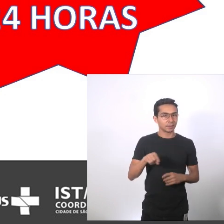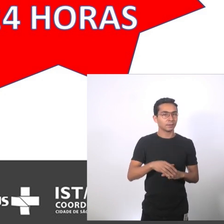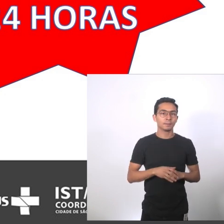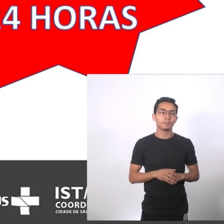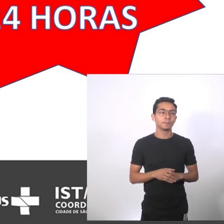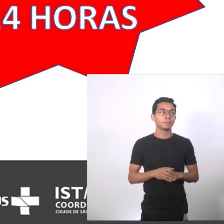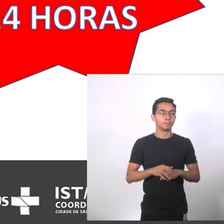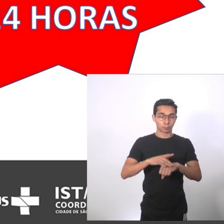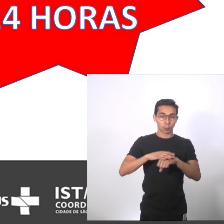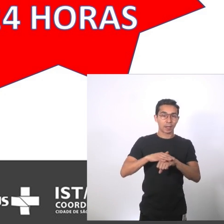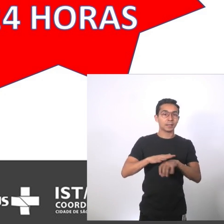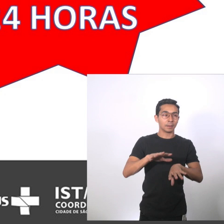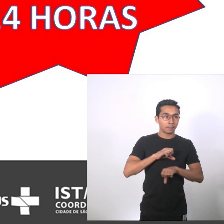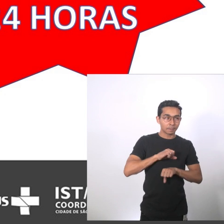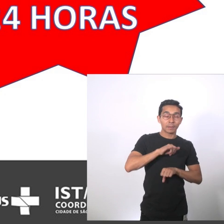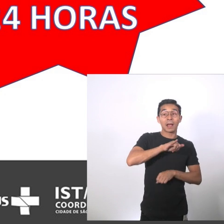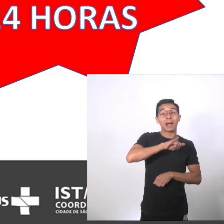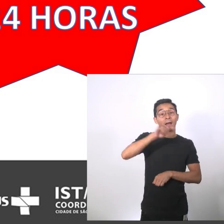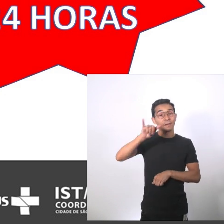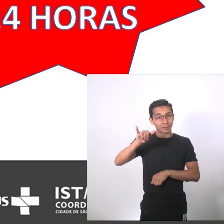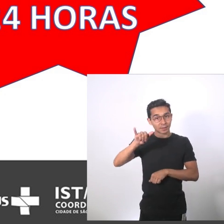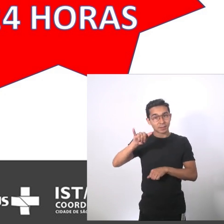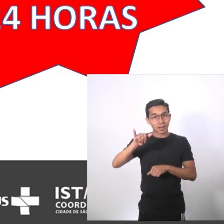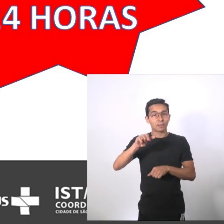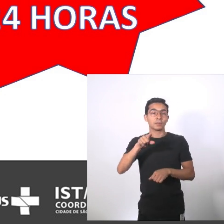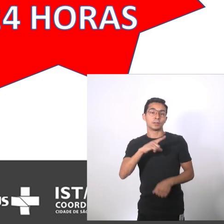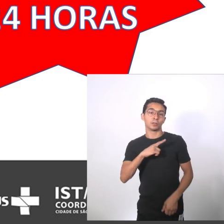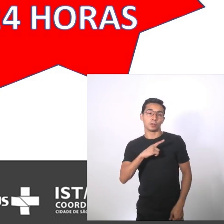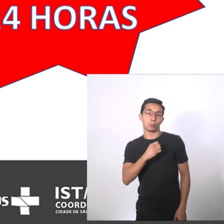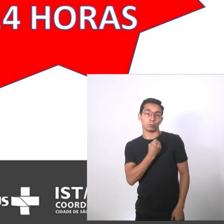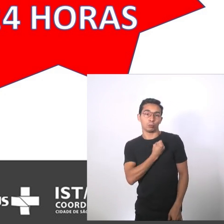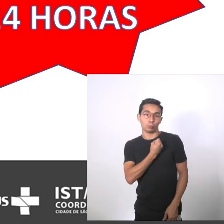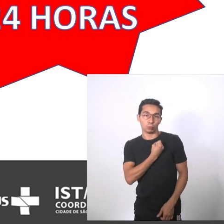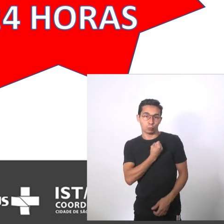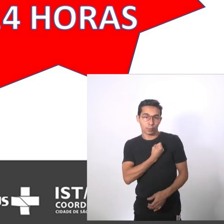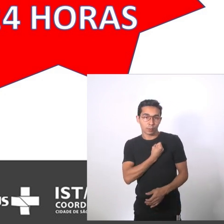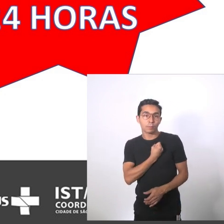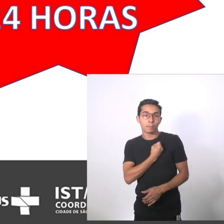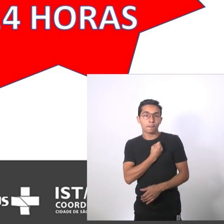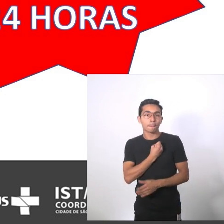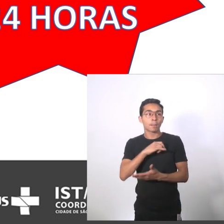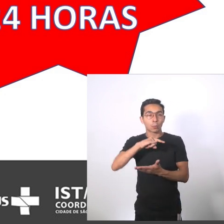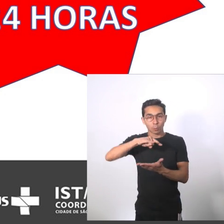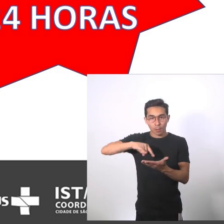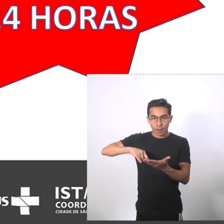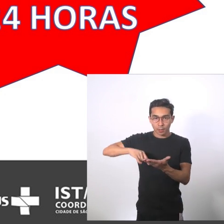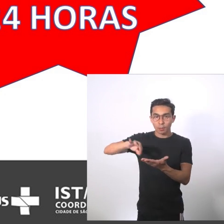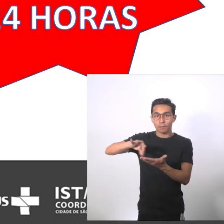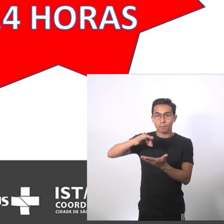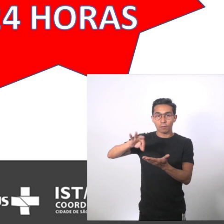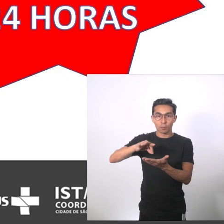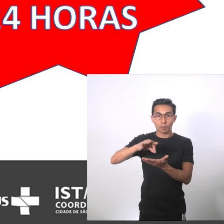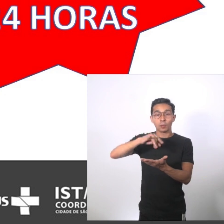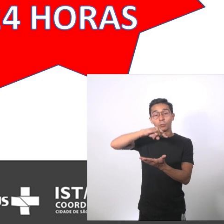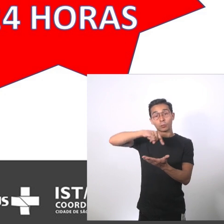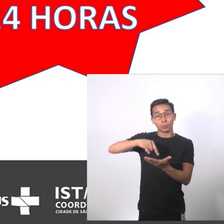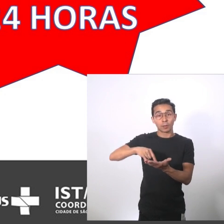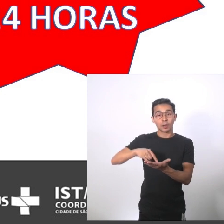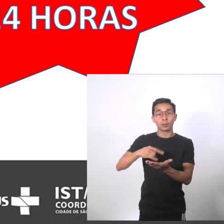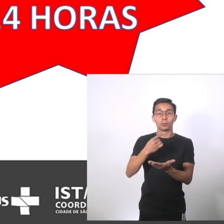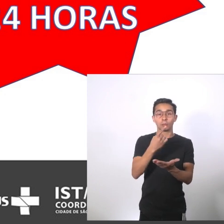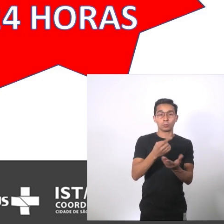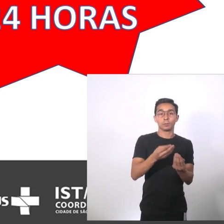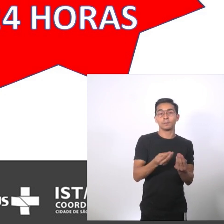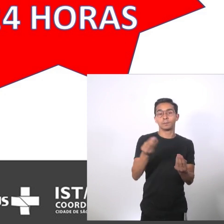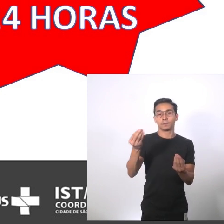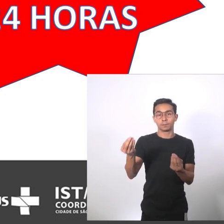notifica, sai um número, e uma das folhas vai para o exame, a outra fica no prontuário, e a outra